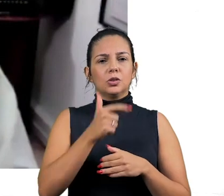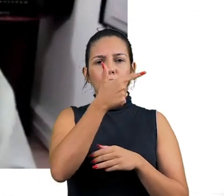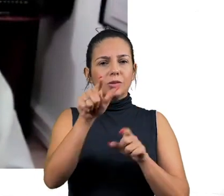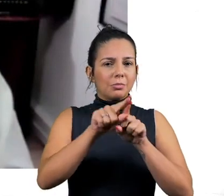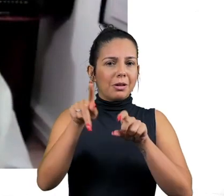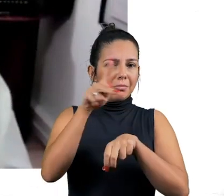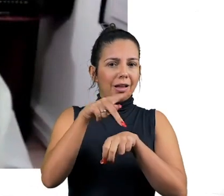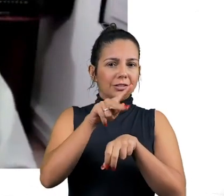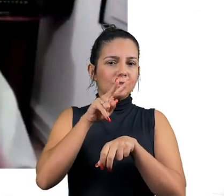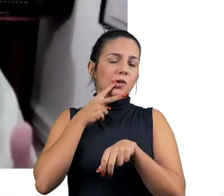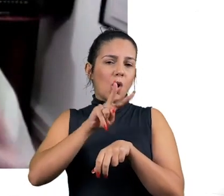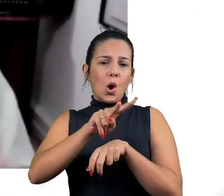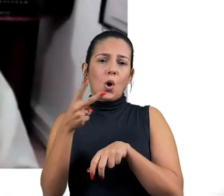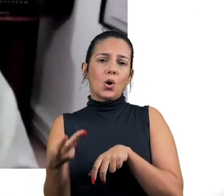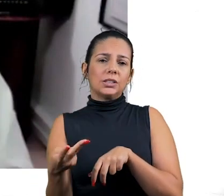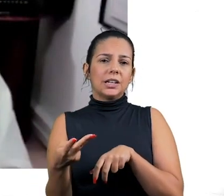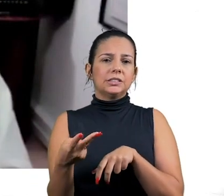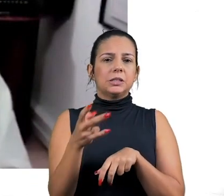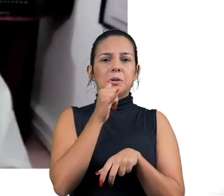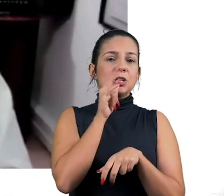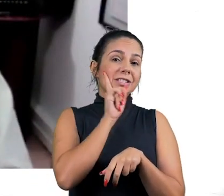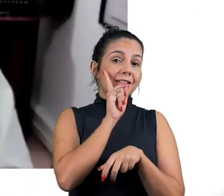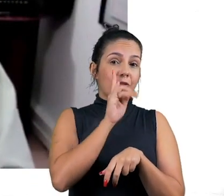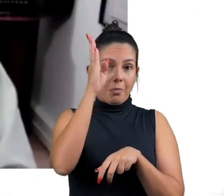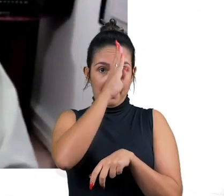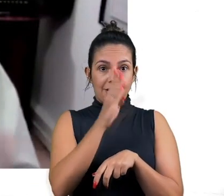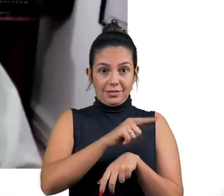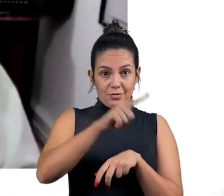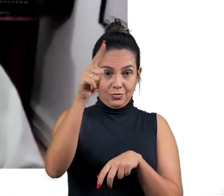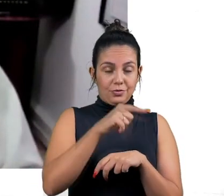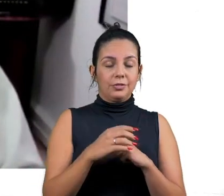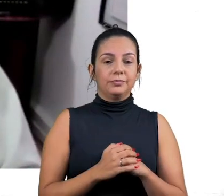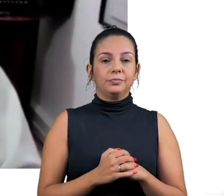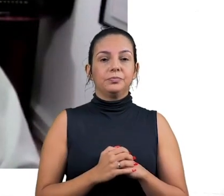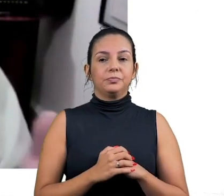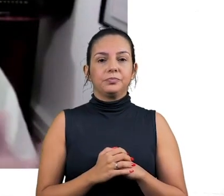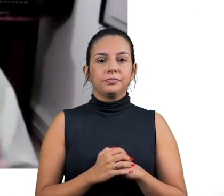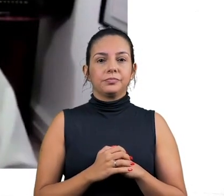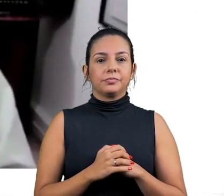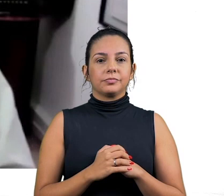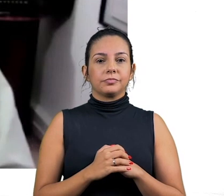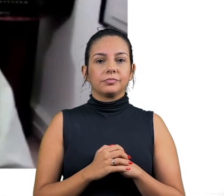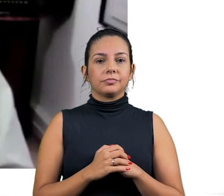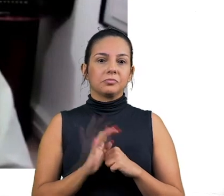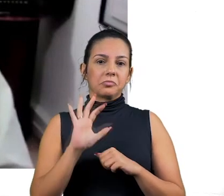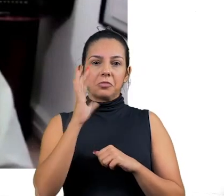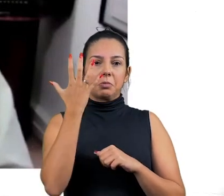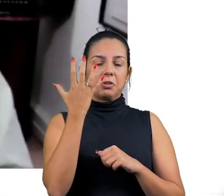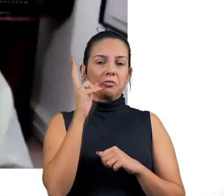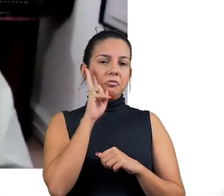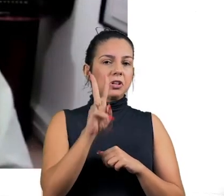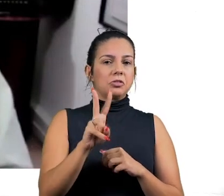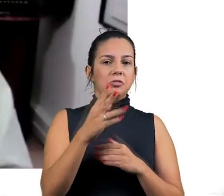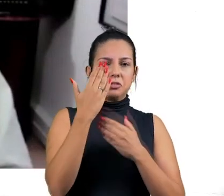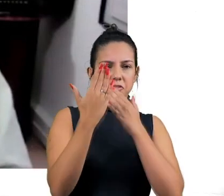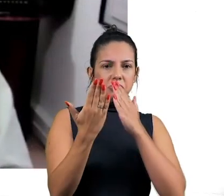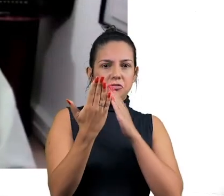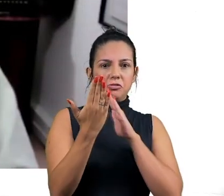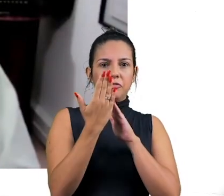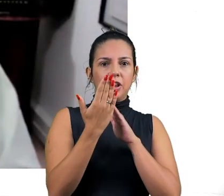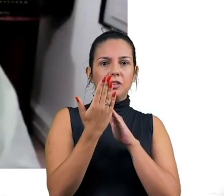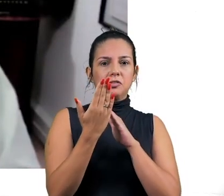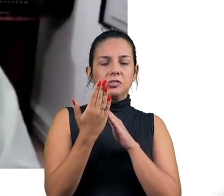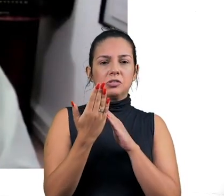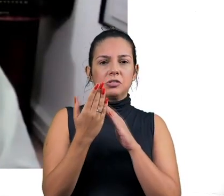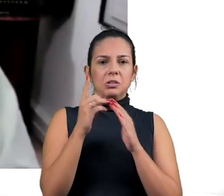em países com tradição democrática, como Estados Unidos e o Brasil, que de repente se viram diante de uma